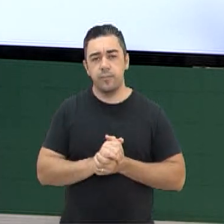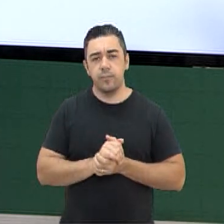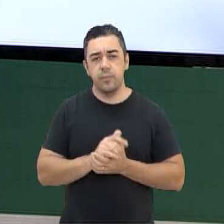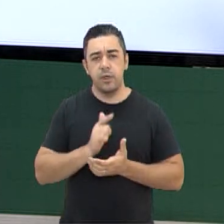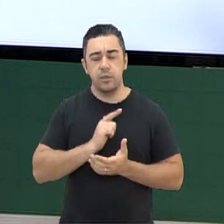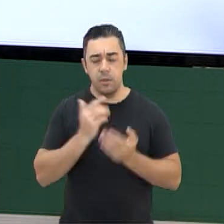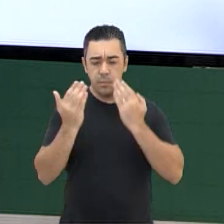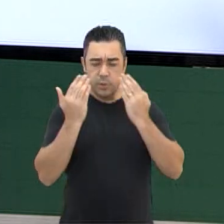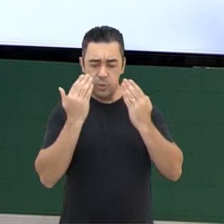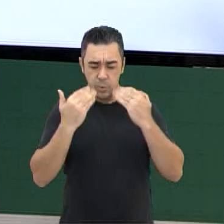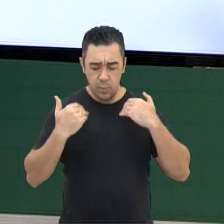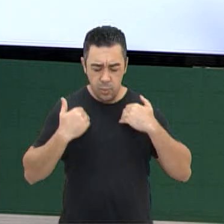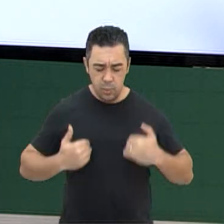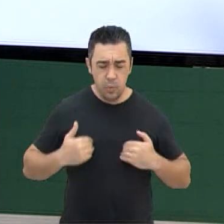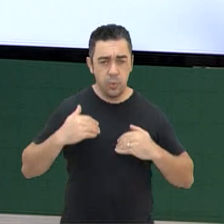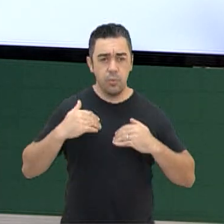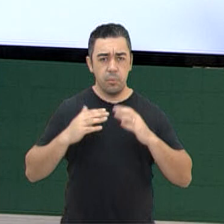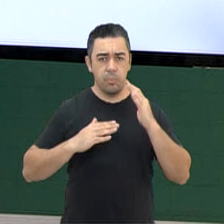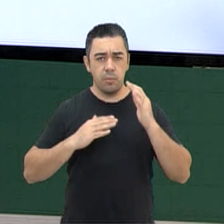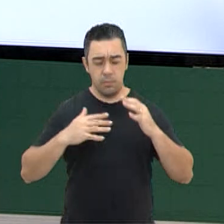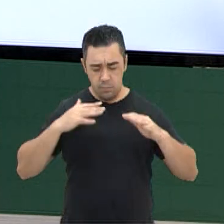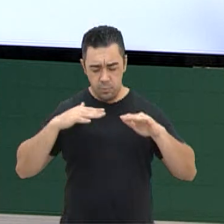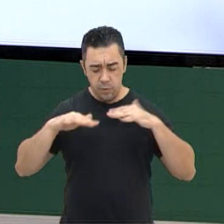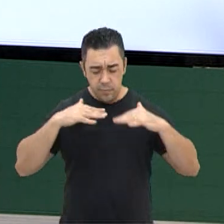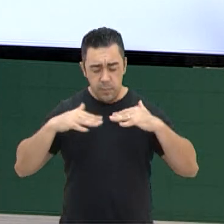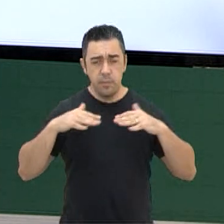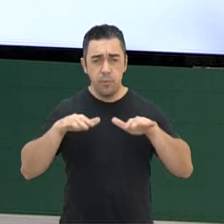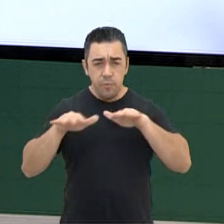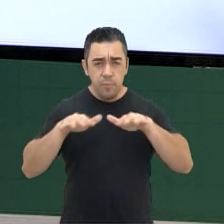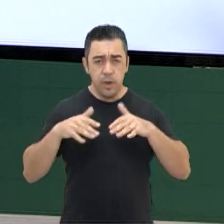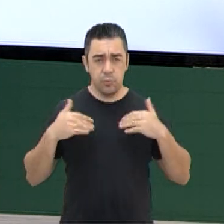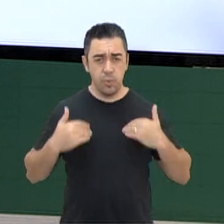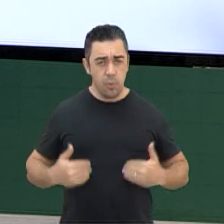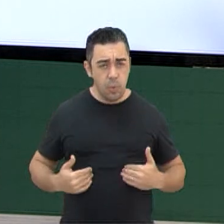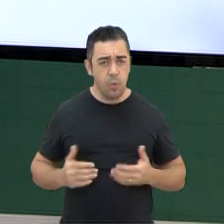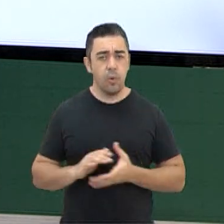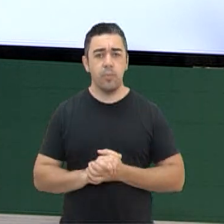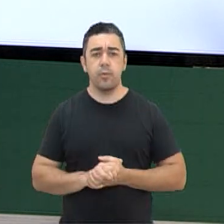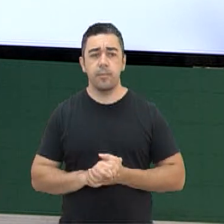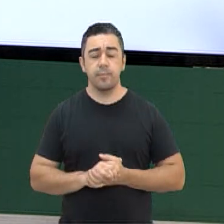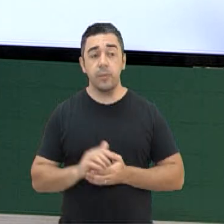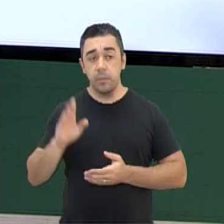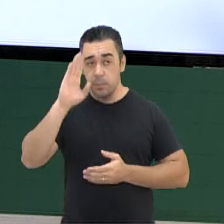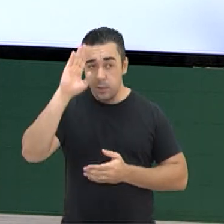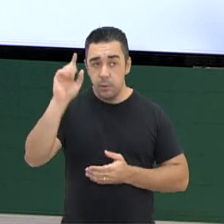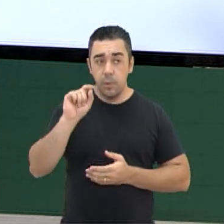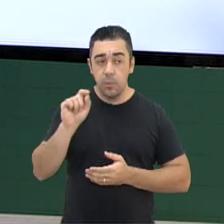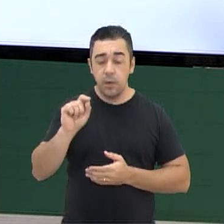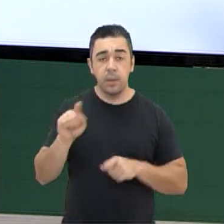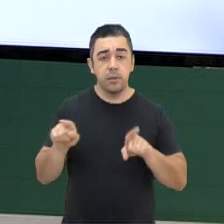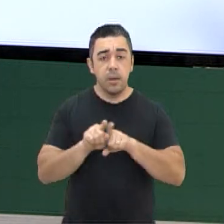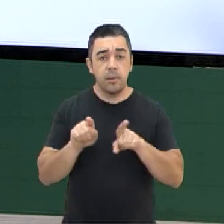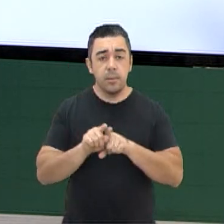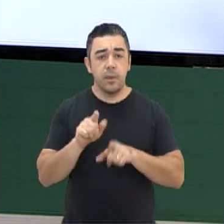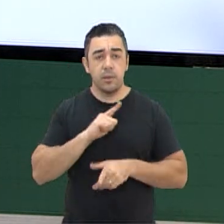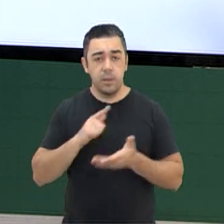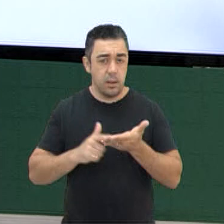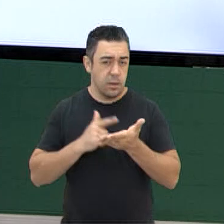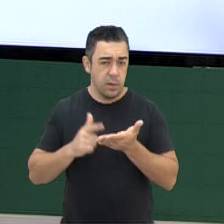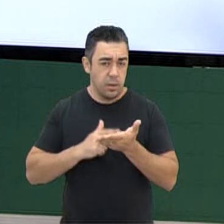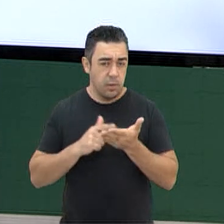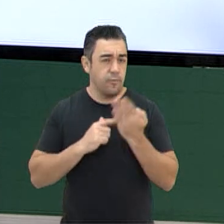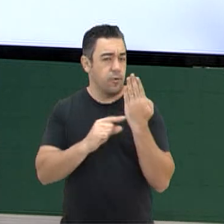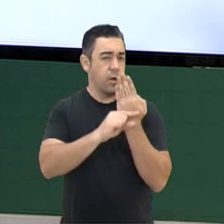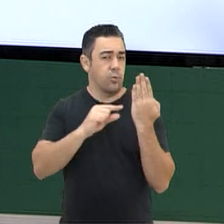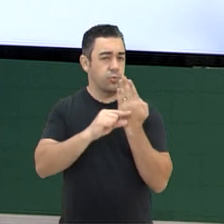Psicomotricidade humana, cultura corporal e assim por diante. Destaco a obra do coletivo de